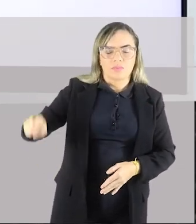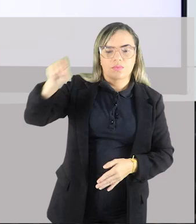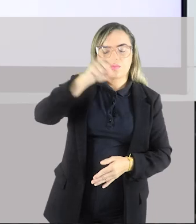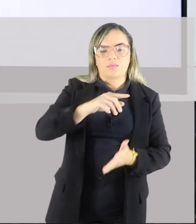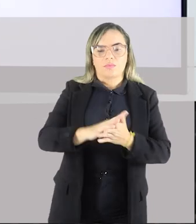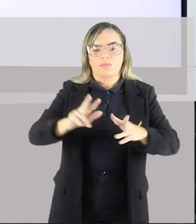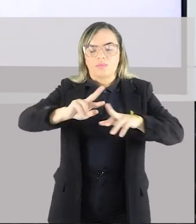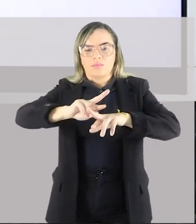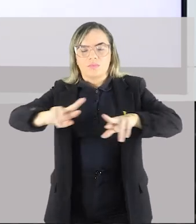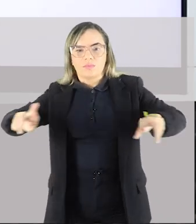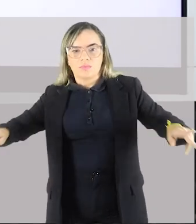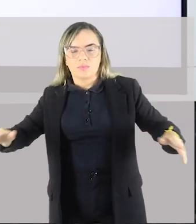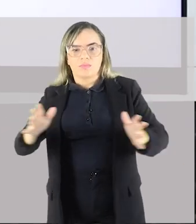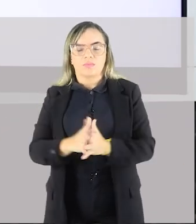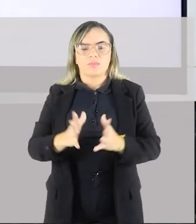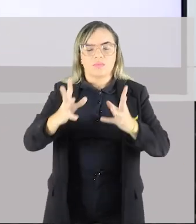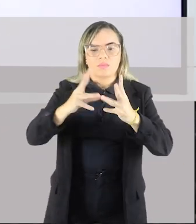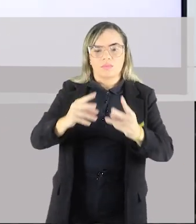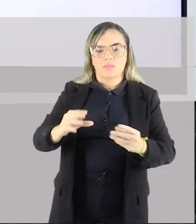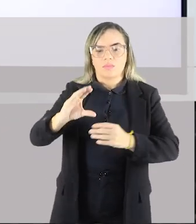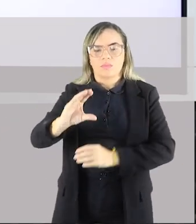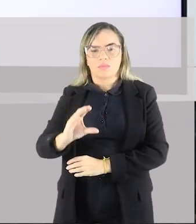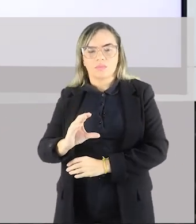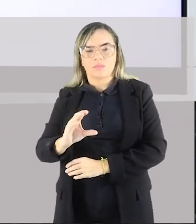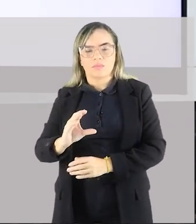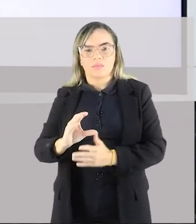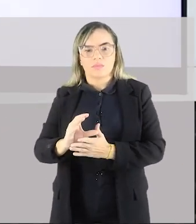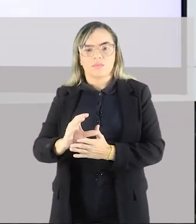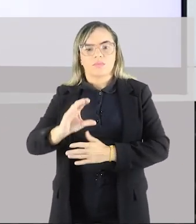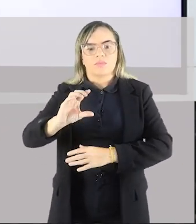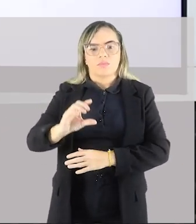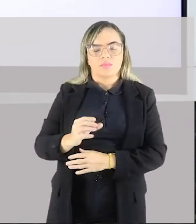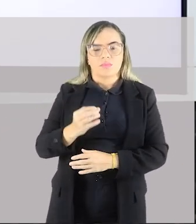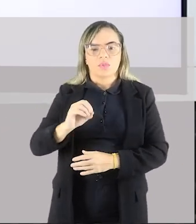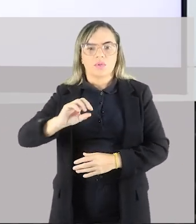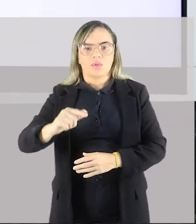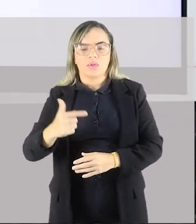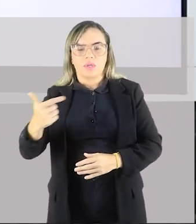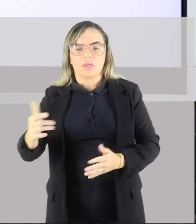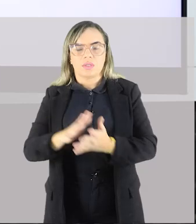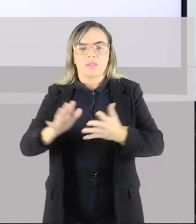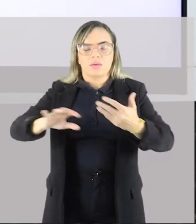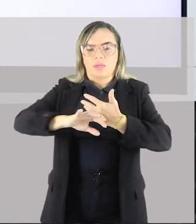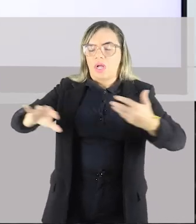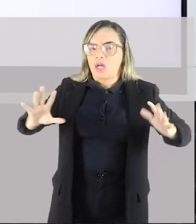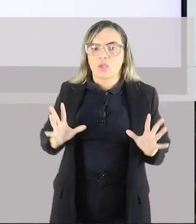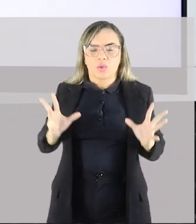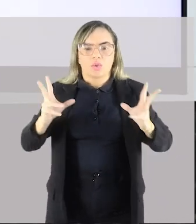várias eliminações de CO2 até separar a molécula inteira da glicose, tá